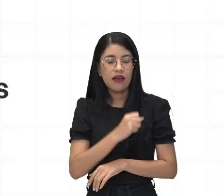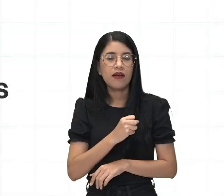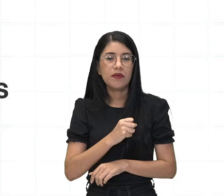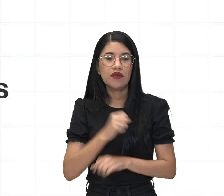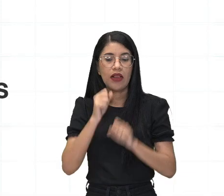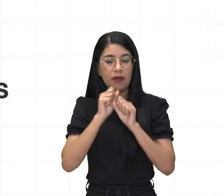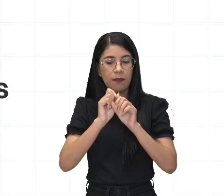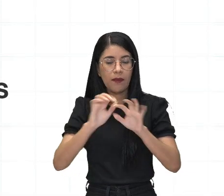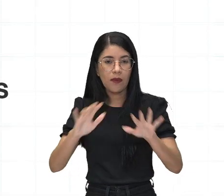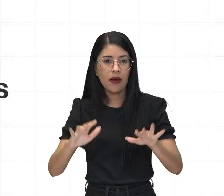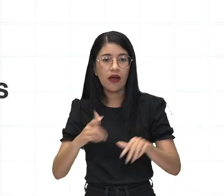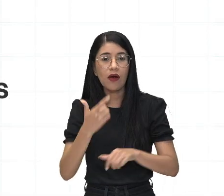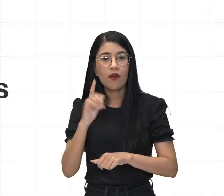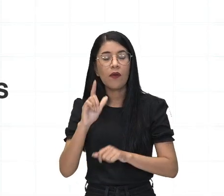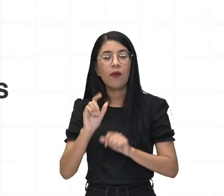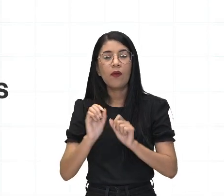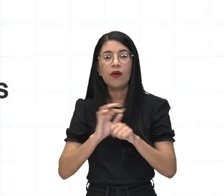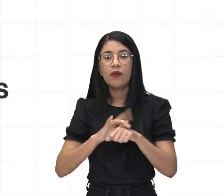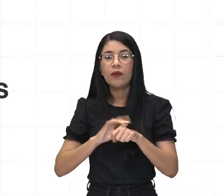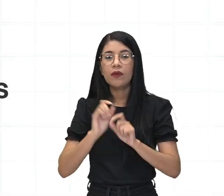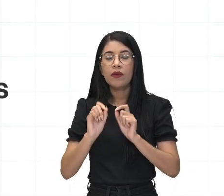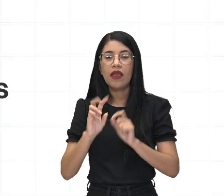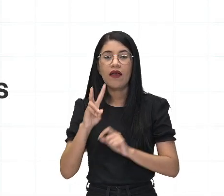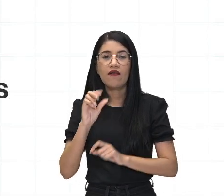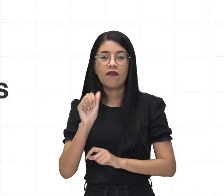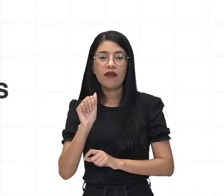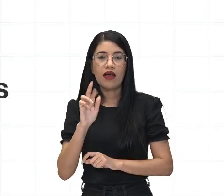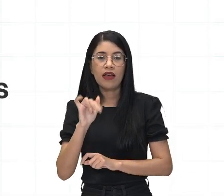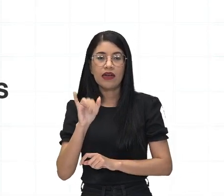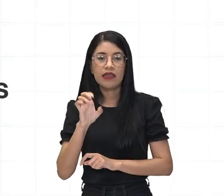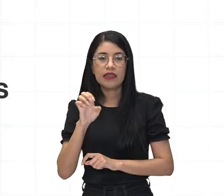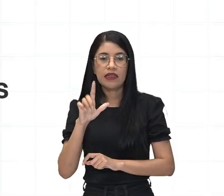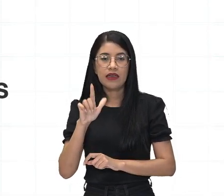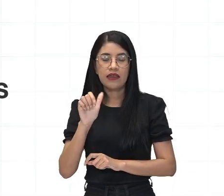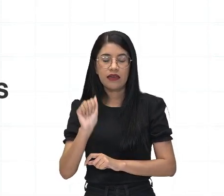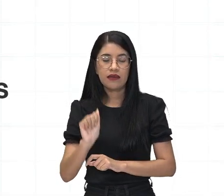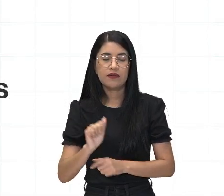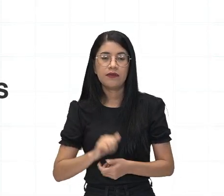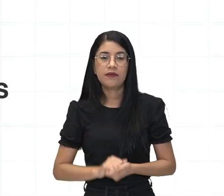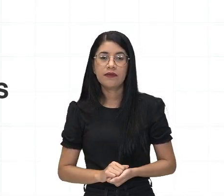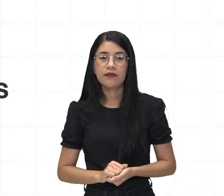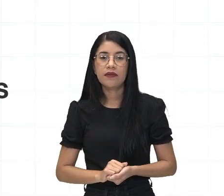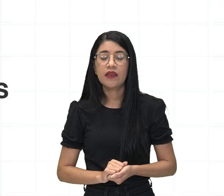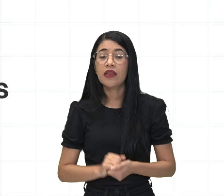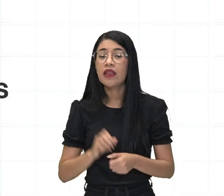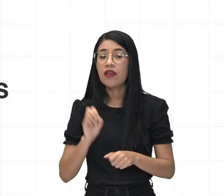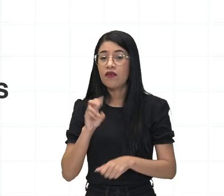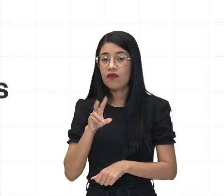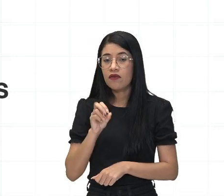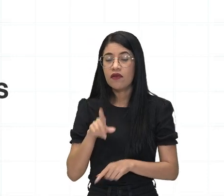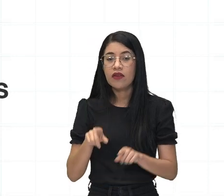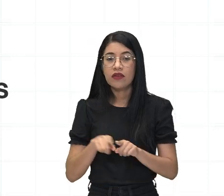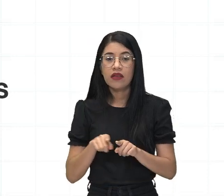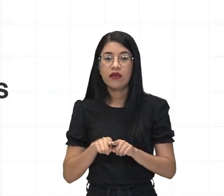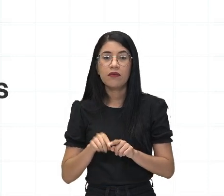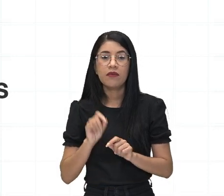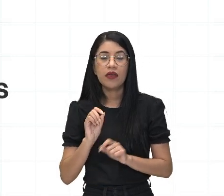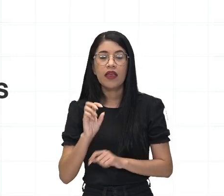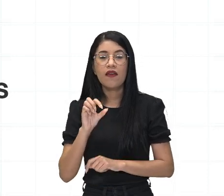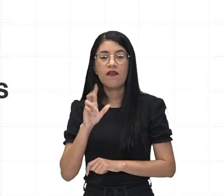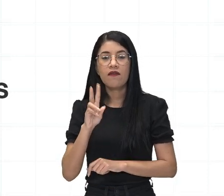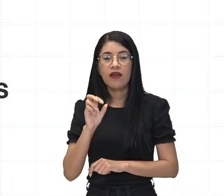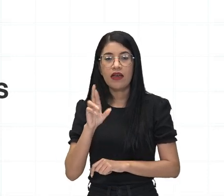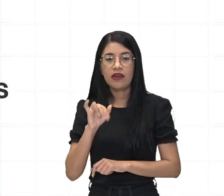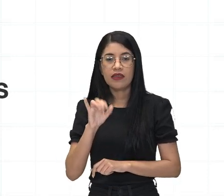Outra doença é a varicela, tá? A varicela já é um vírus da varicela